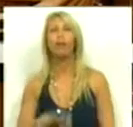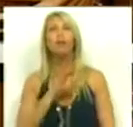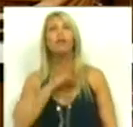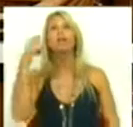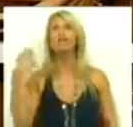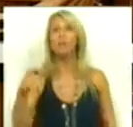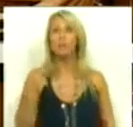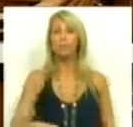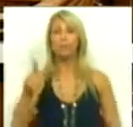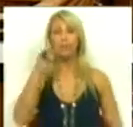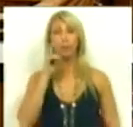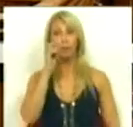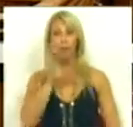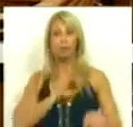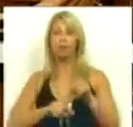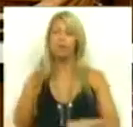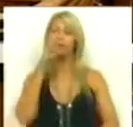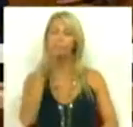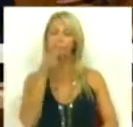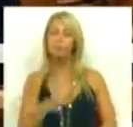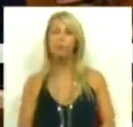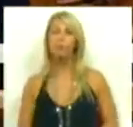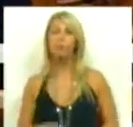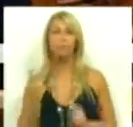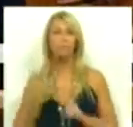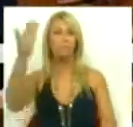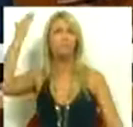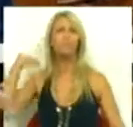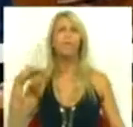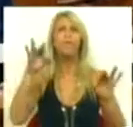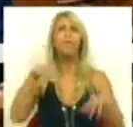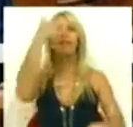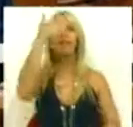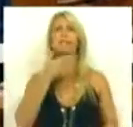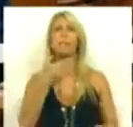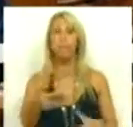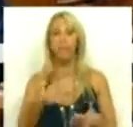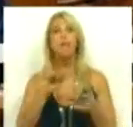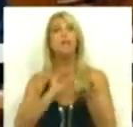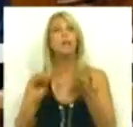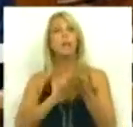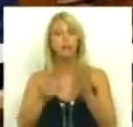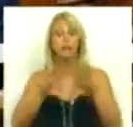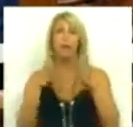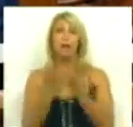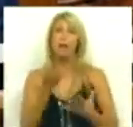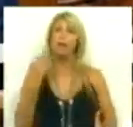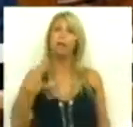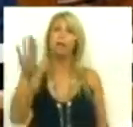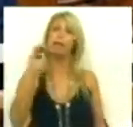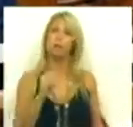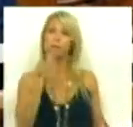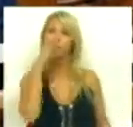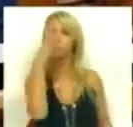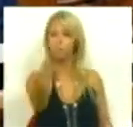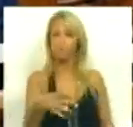Sr. Presidente, senhoras e senhores deputados, no passado fim de semana, o secretário-geral do Partido Socialista